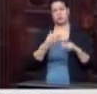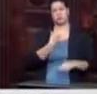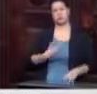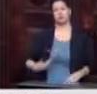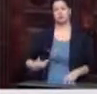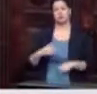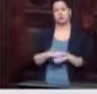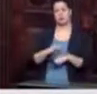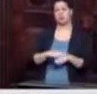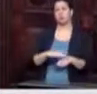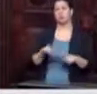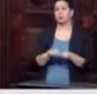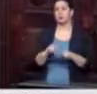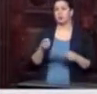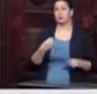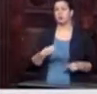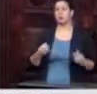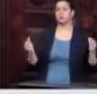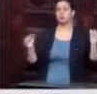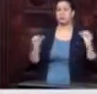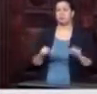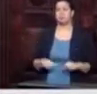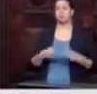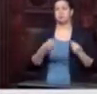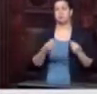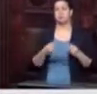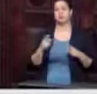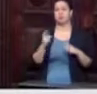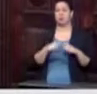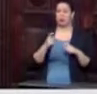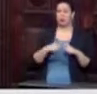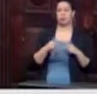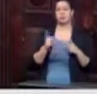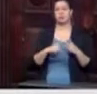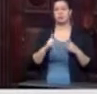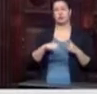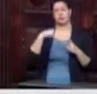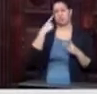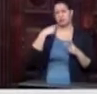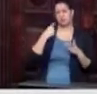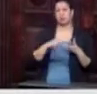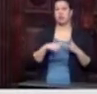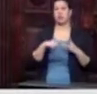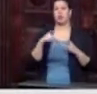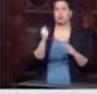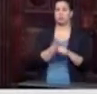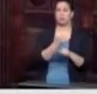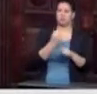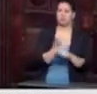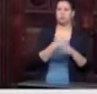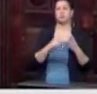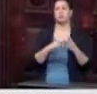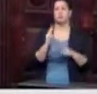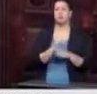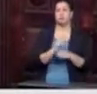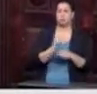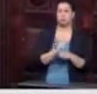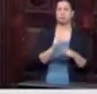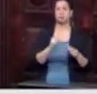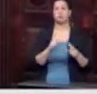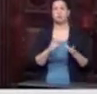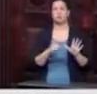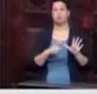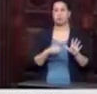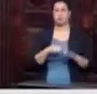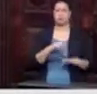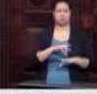vai piorar muito a sua vida. Médicos, advogados, pedreiros, porteiros,